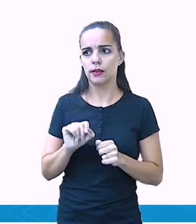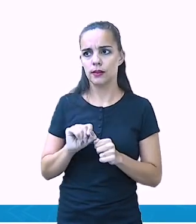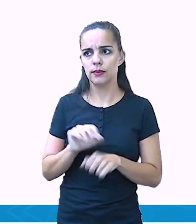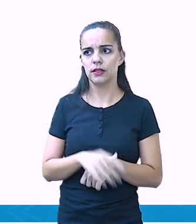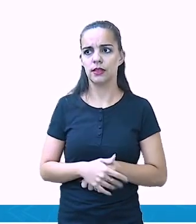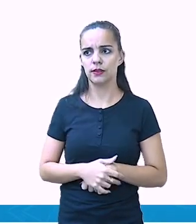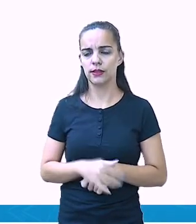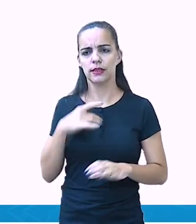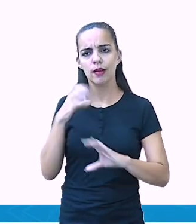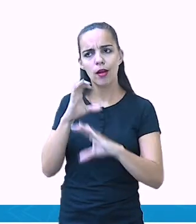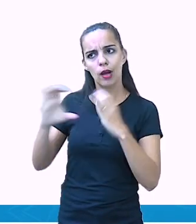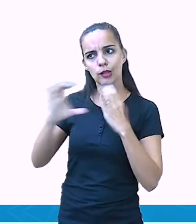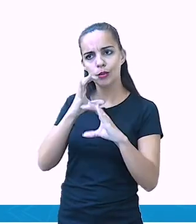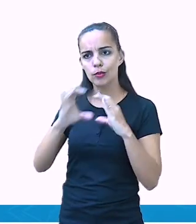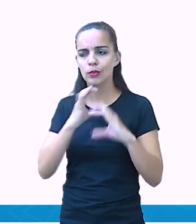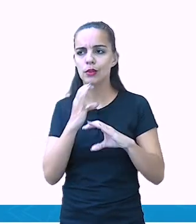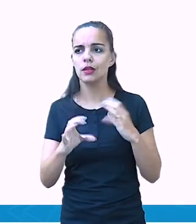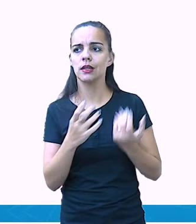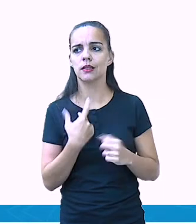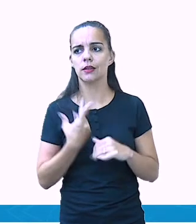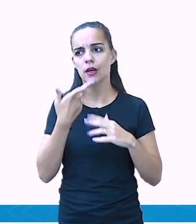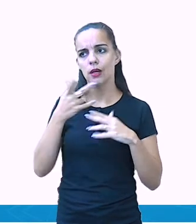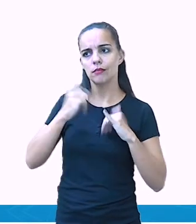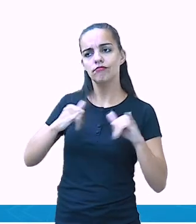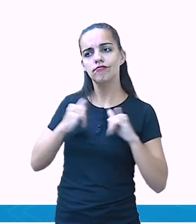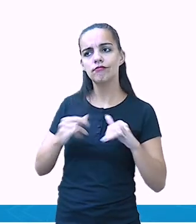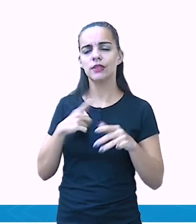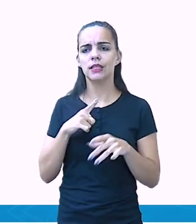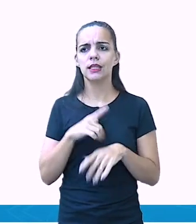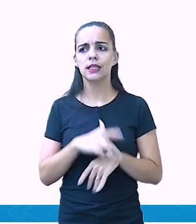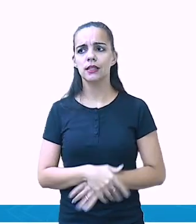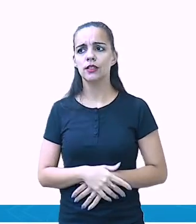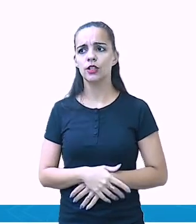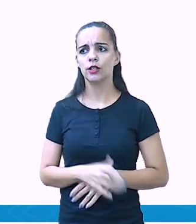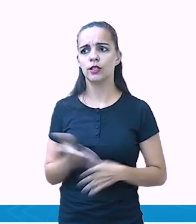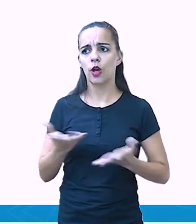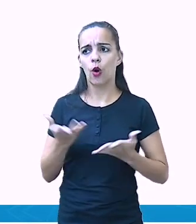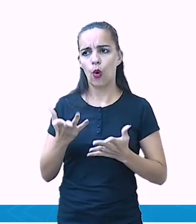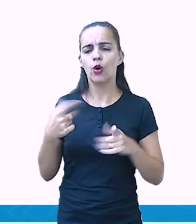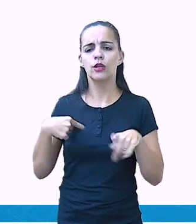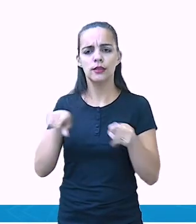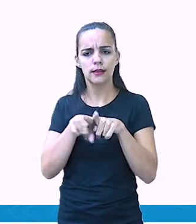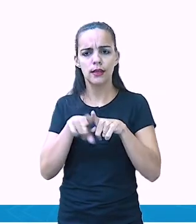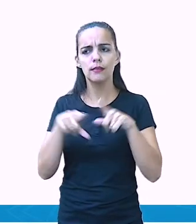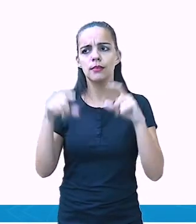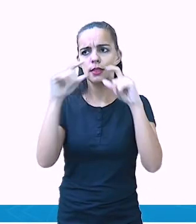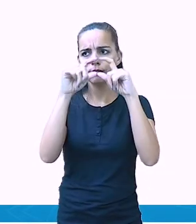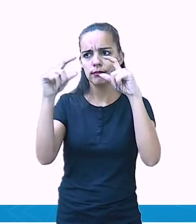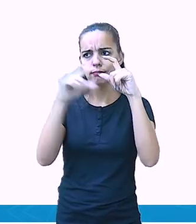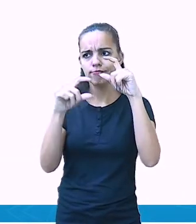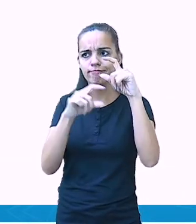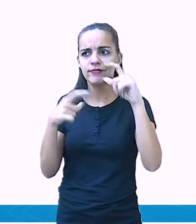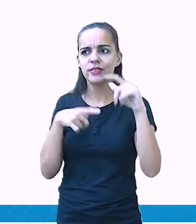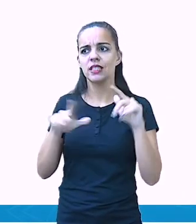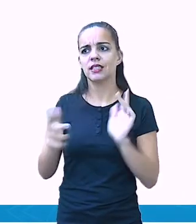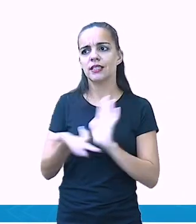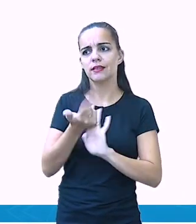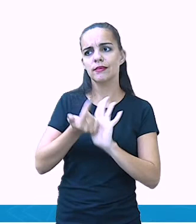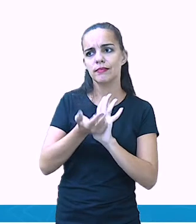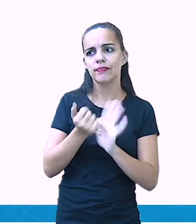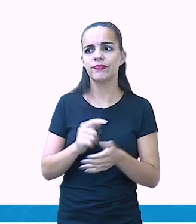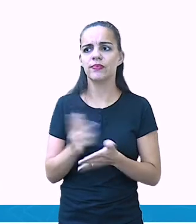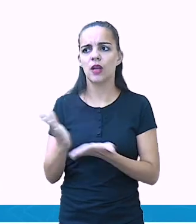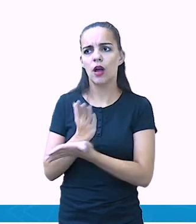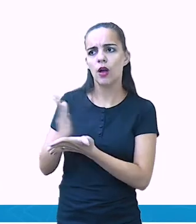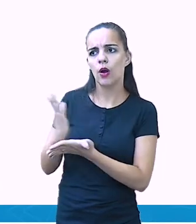das comunicações, né? Dos aparelhos eletrônicos. Então a gente tem tirinhas hoje em dia que são animadas, né? Elas têm